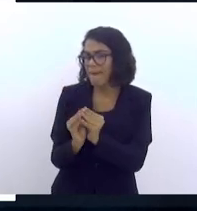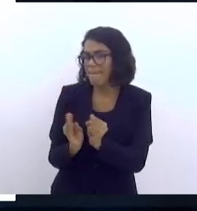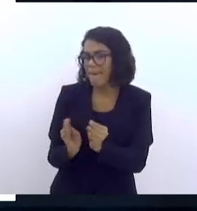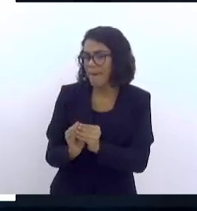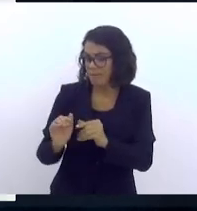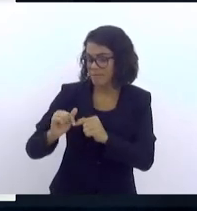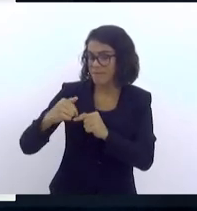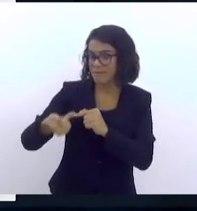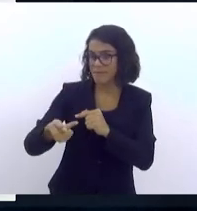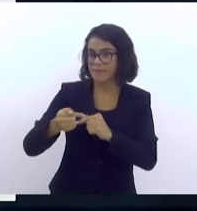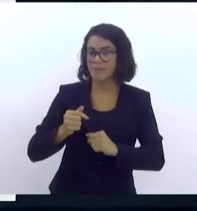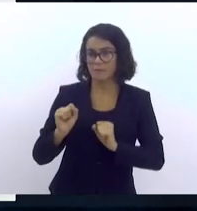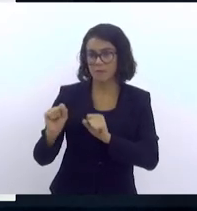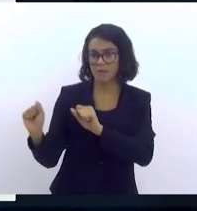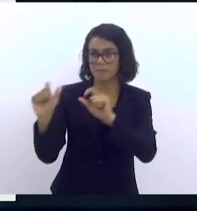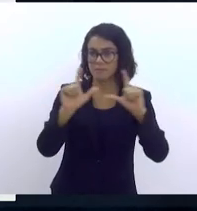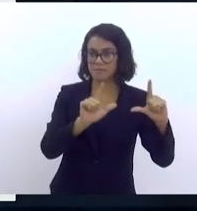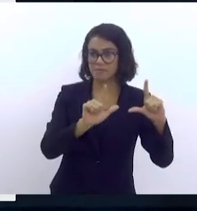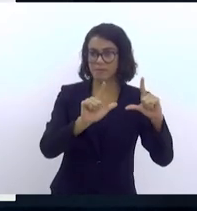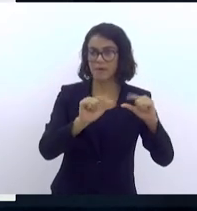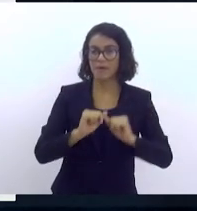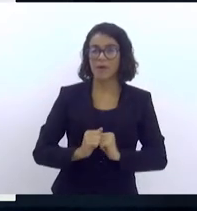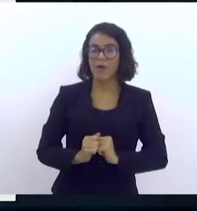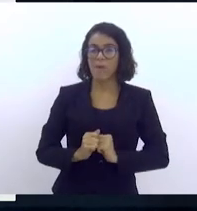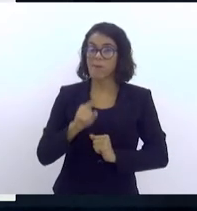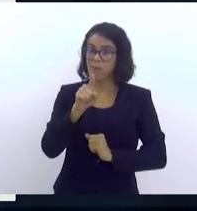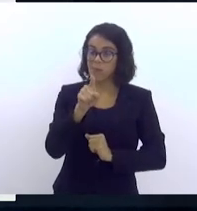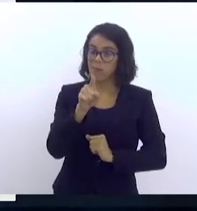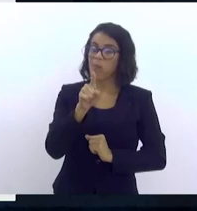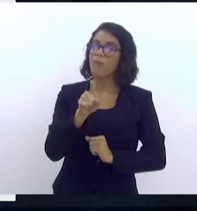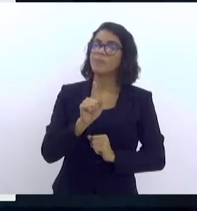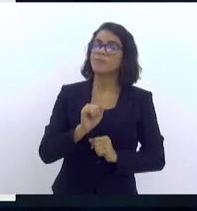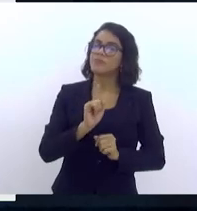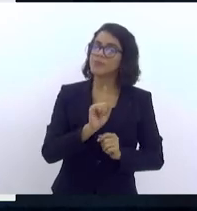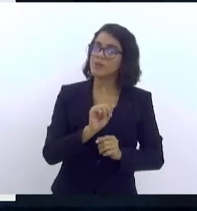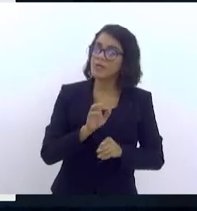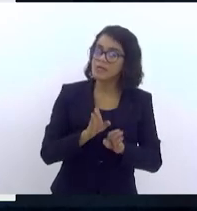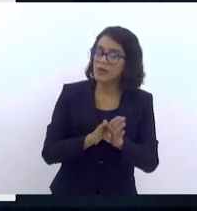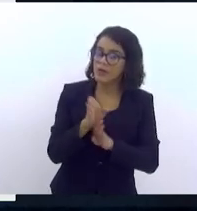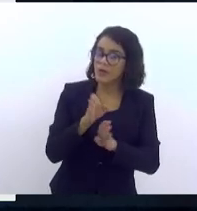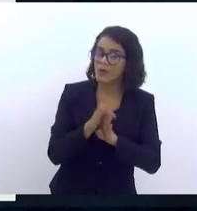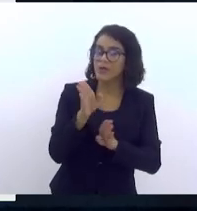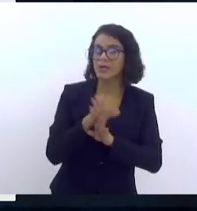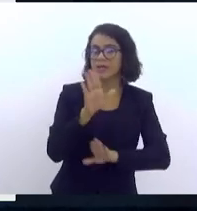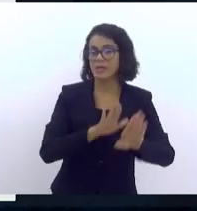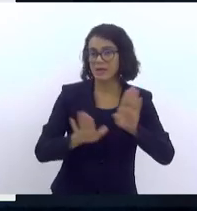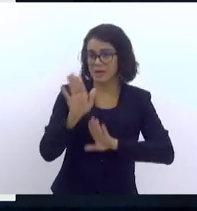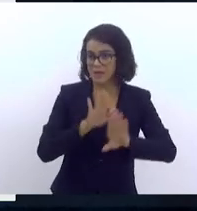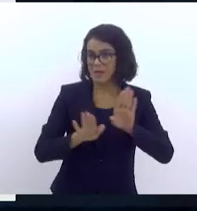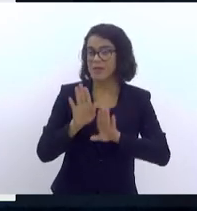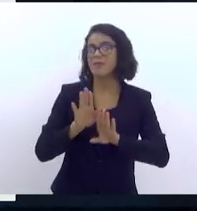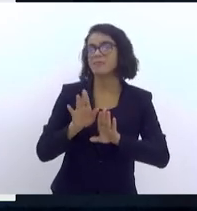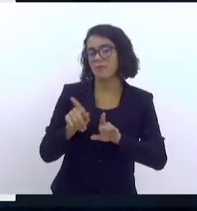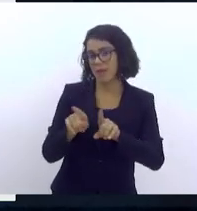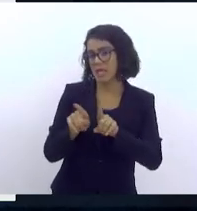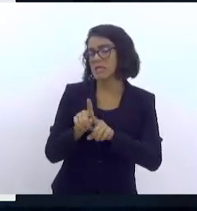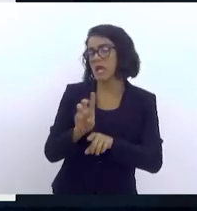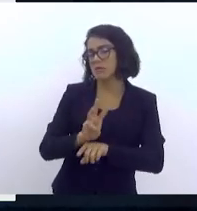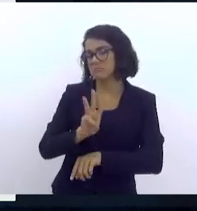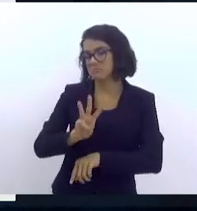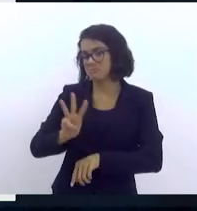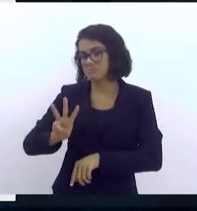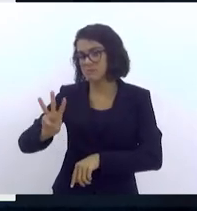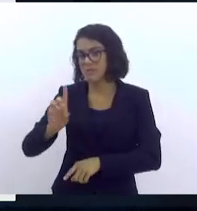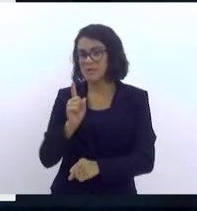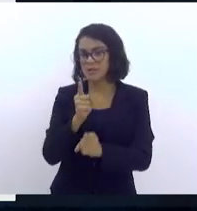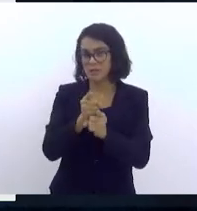à frente pode passar por favor Esse é o guia sobre prevenção e resposta violências escolas que também está disponível no site da campanha